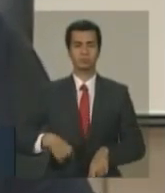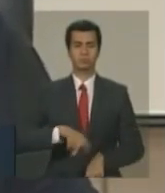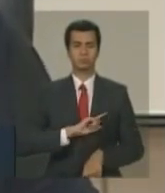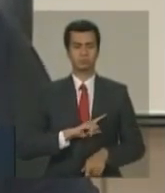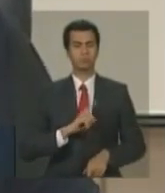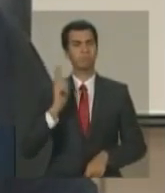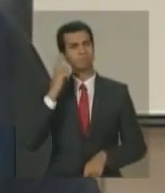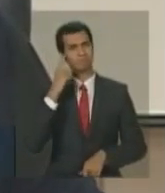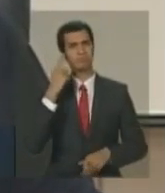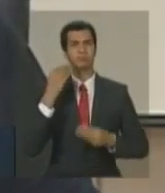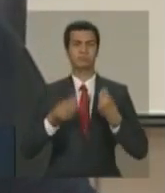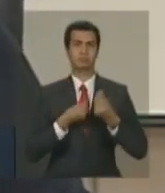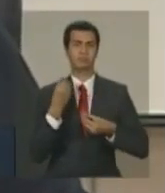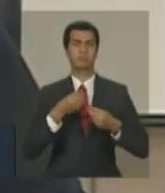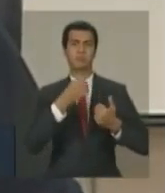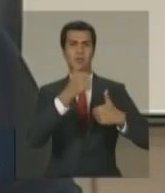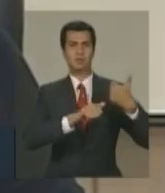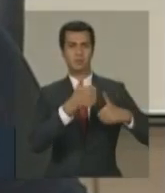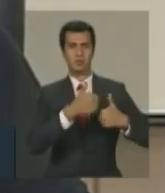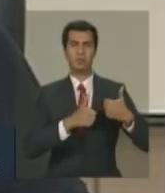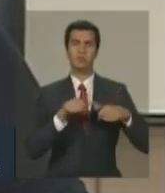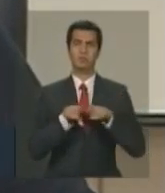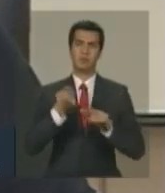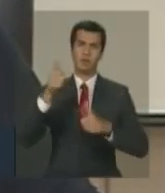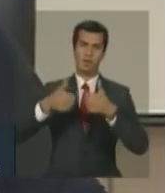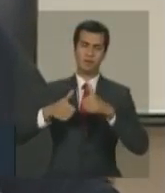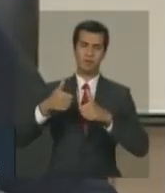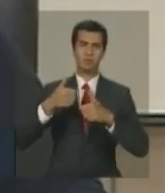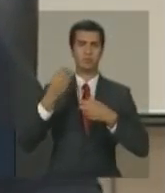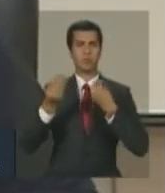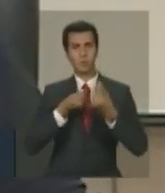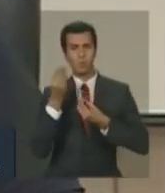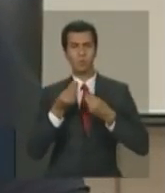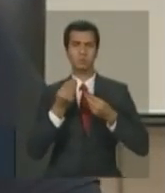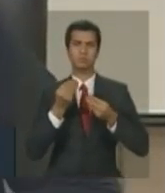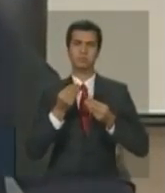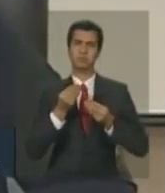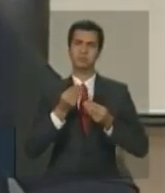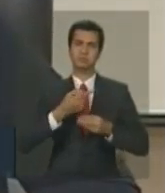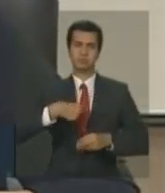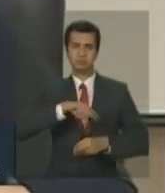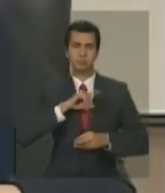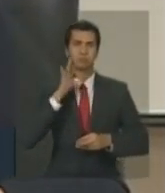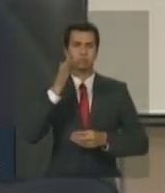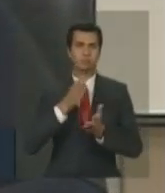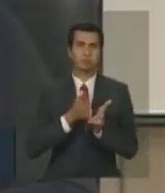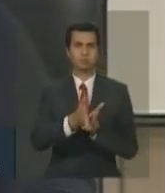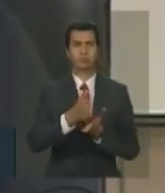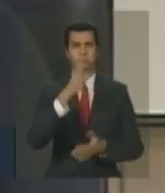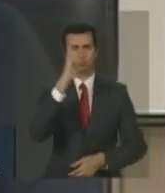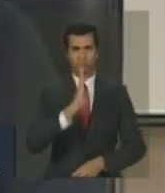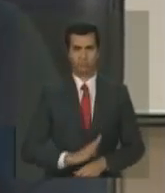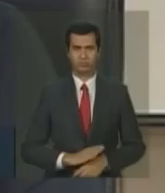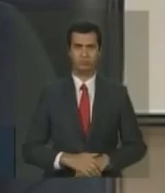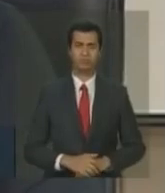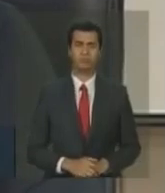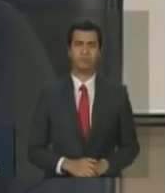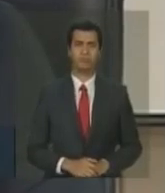correção dos rumos e das opções que fizemos no país. Acho que importante